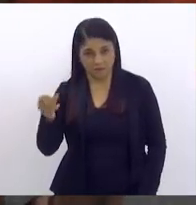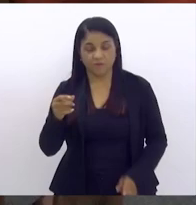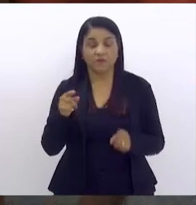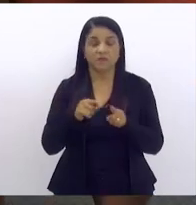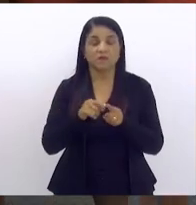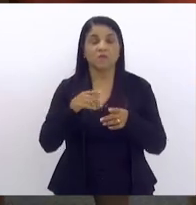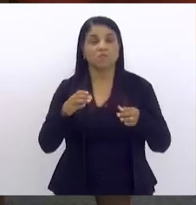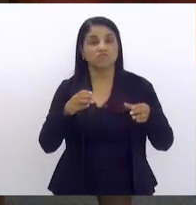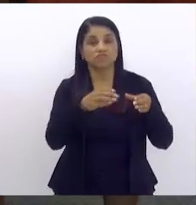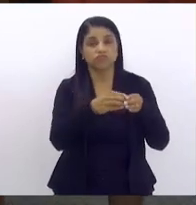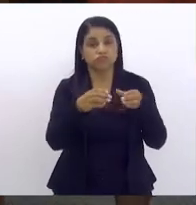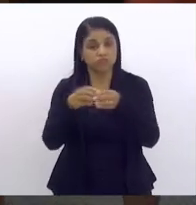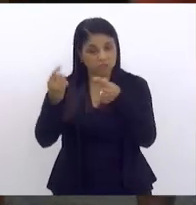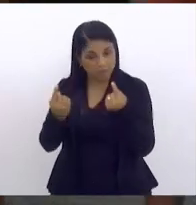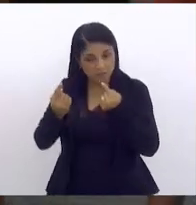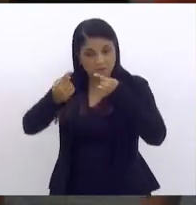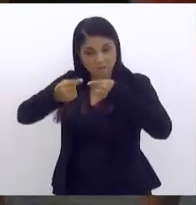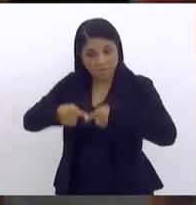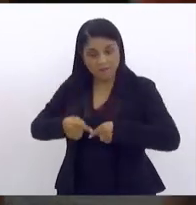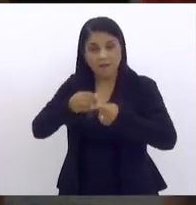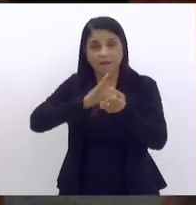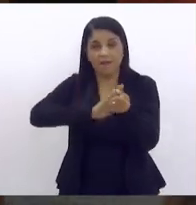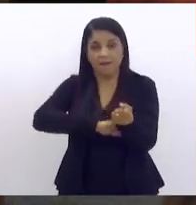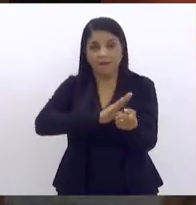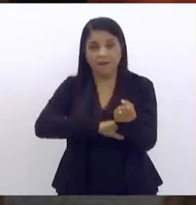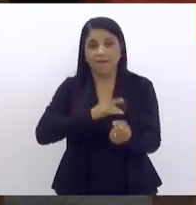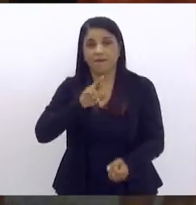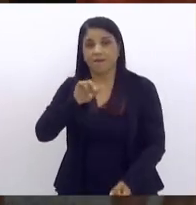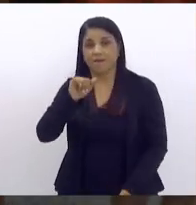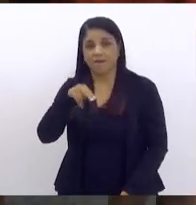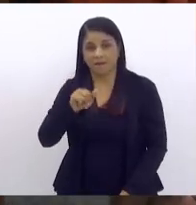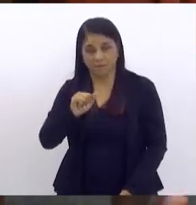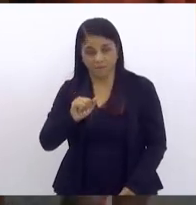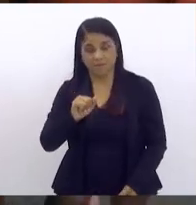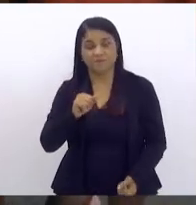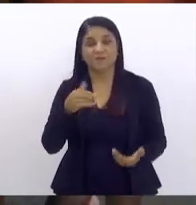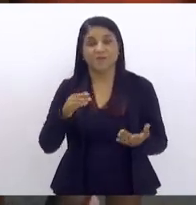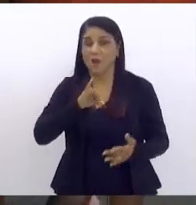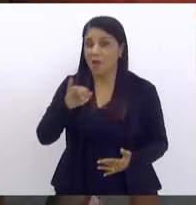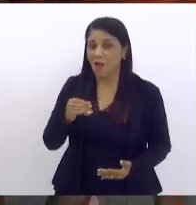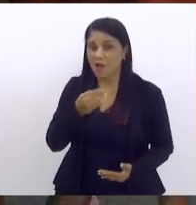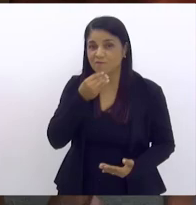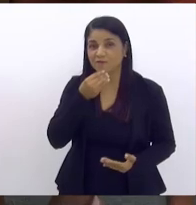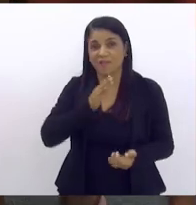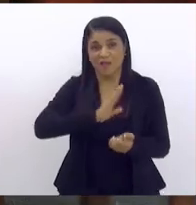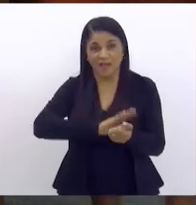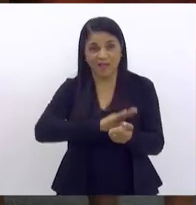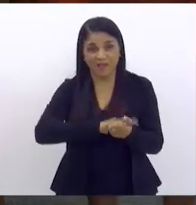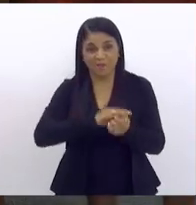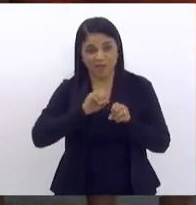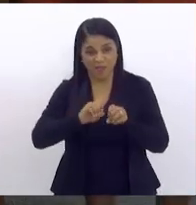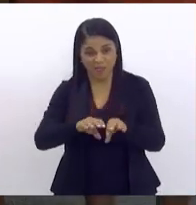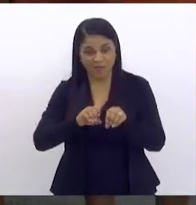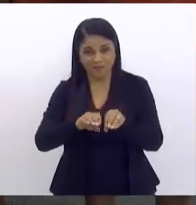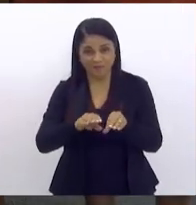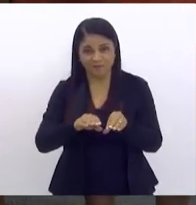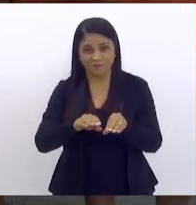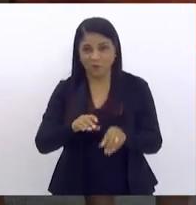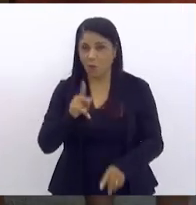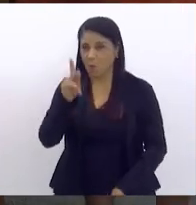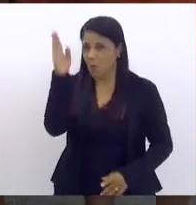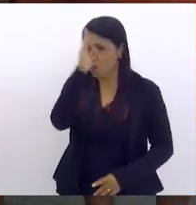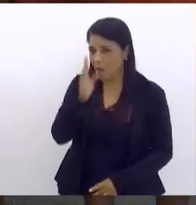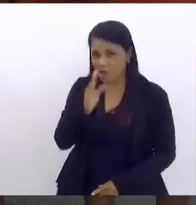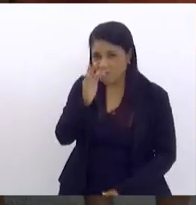Janeiro. E quero aproveitar para fazer uma rima aqui direcionada, relacionada à educação, que é a seguinte: um país